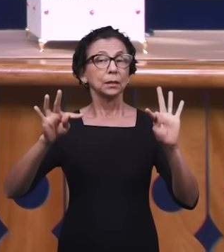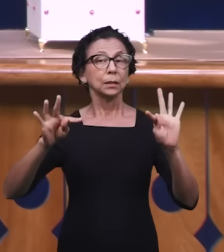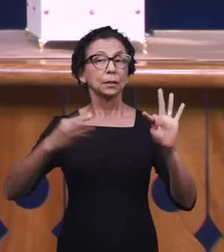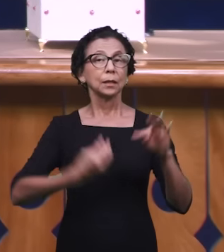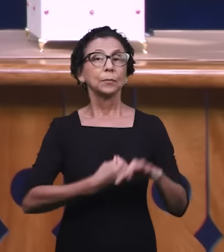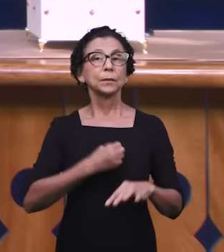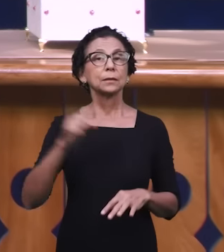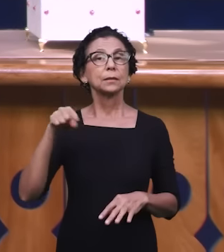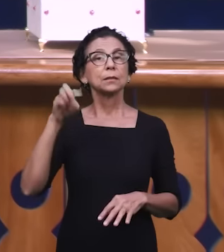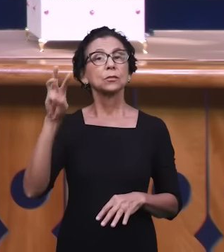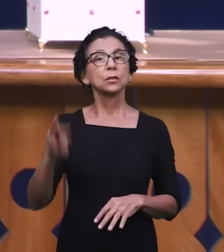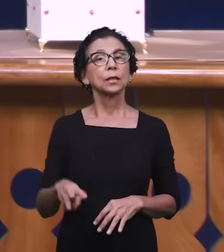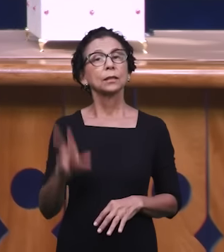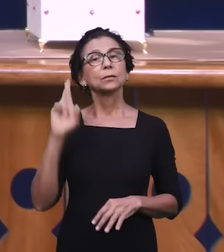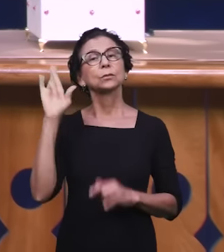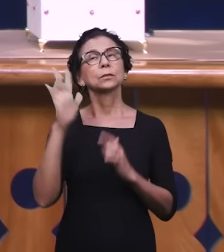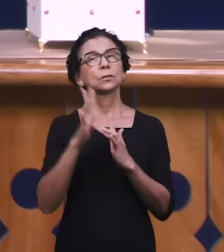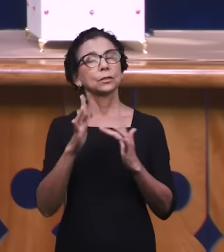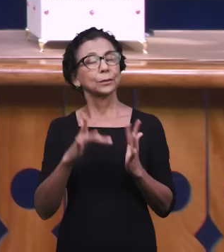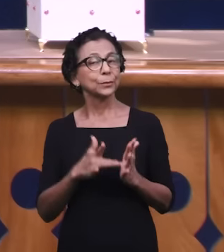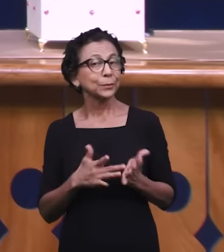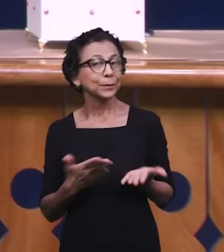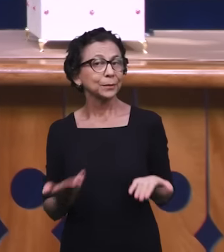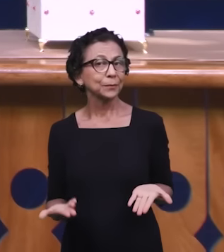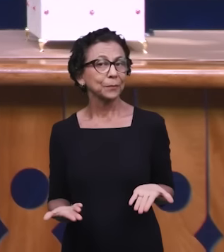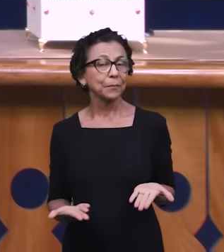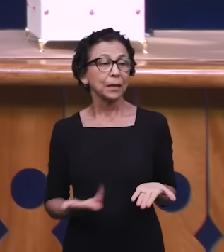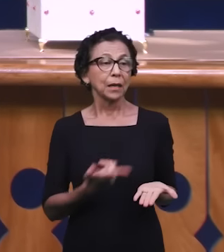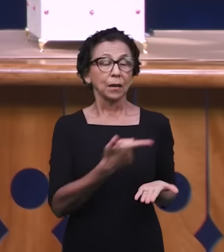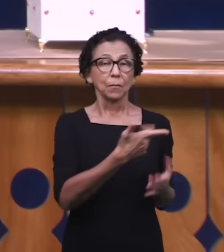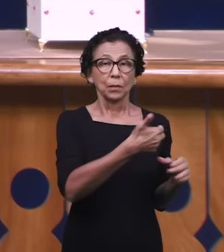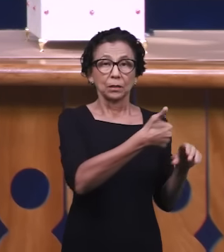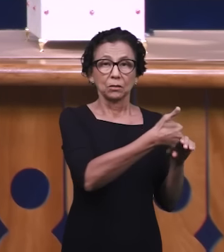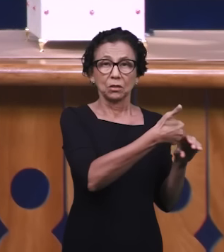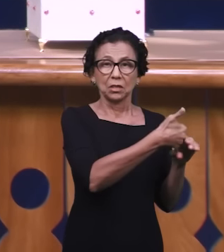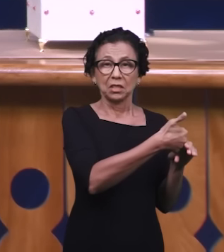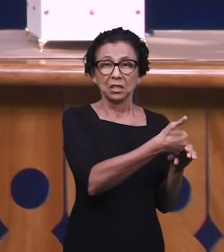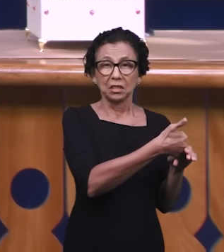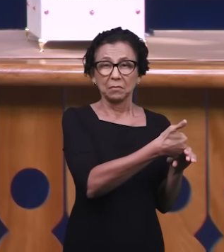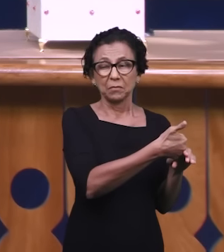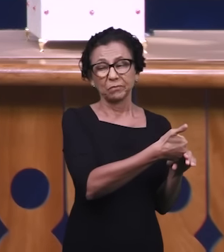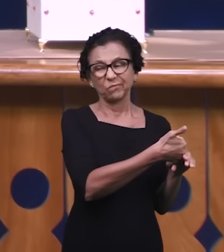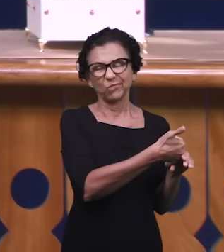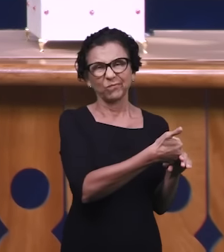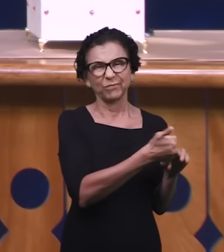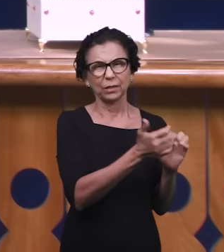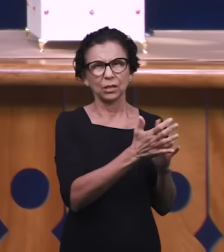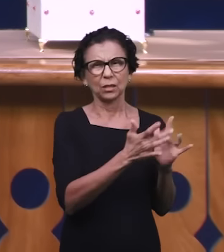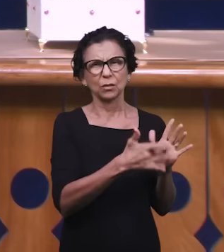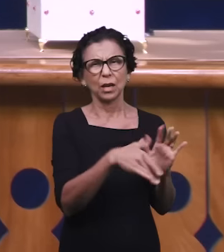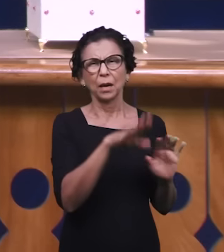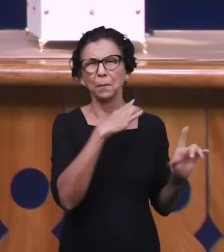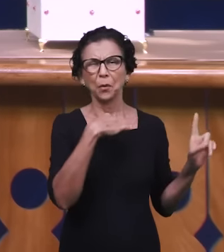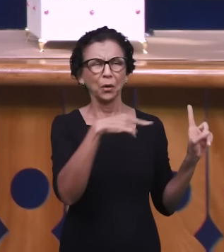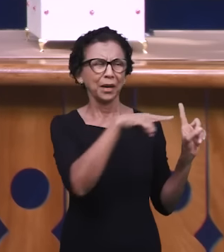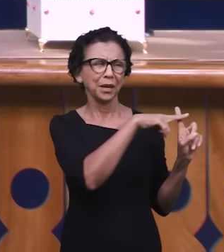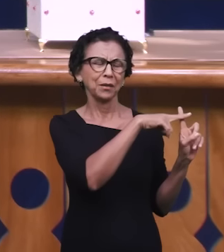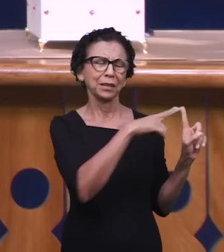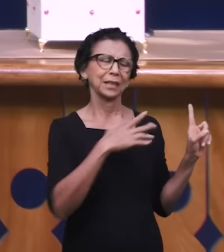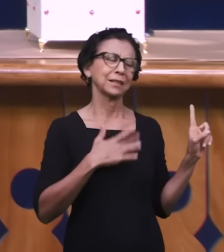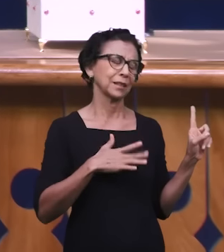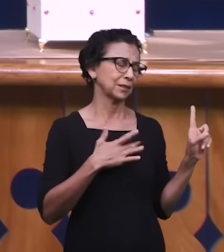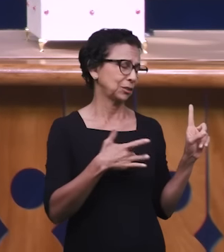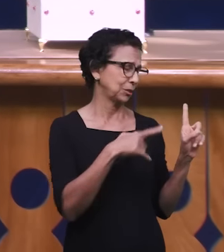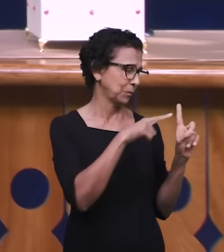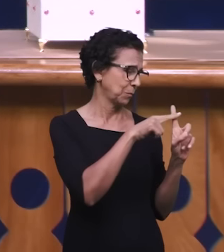quem? A presença do Senhor Jesus, que para o cristianismo está morto, mas para nós, a obra do Espírito Santo,